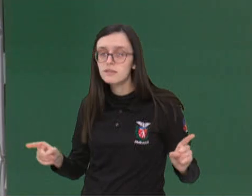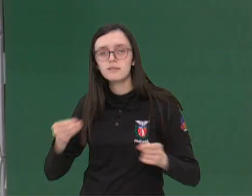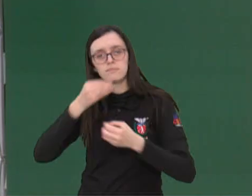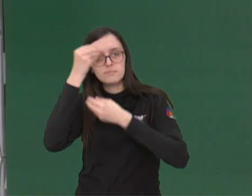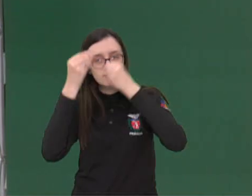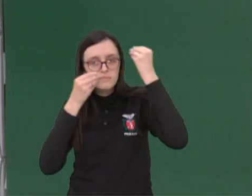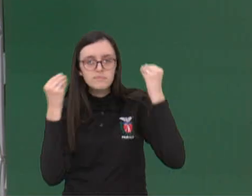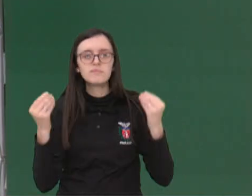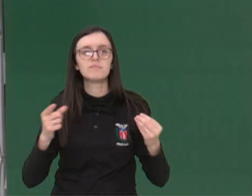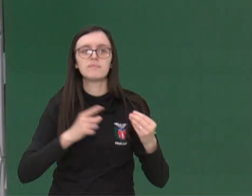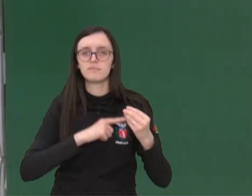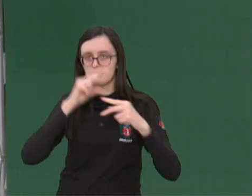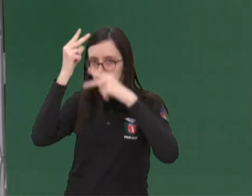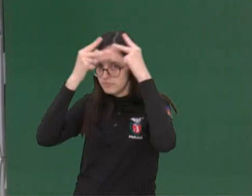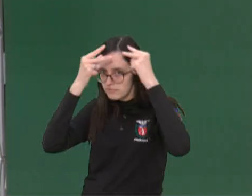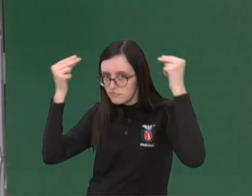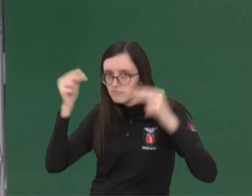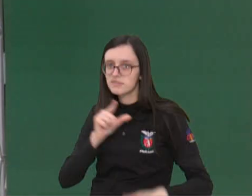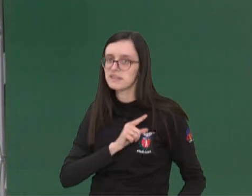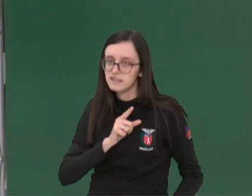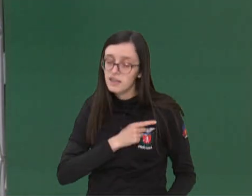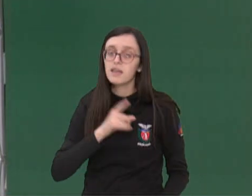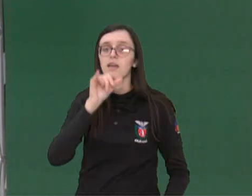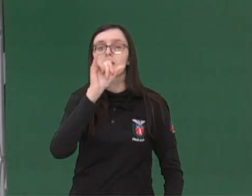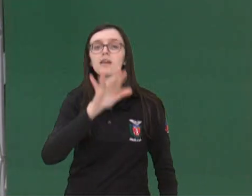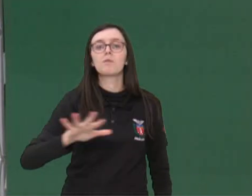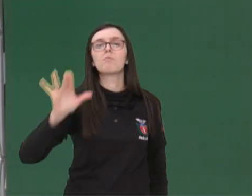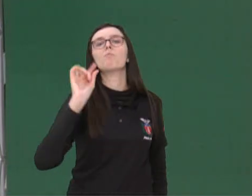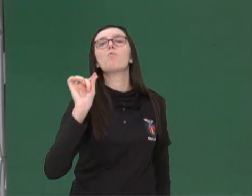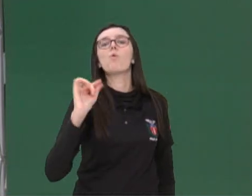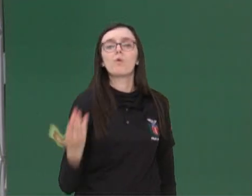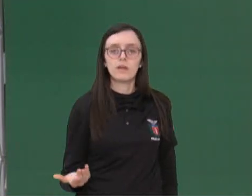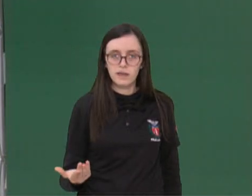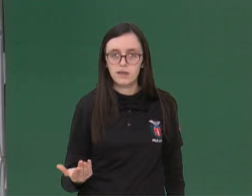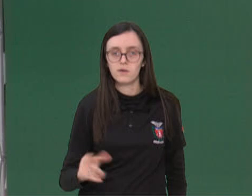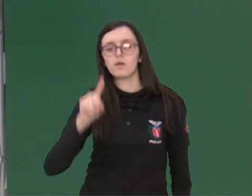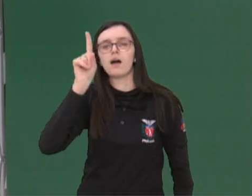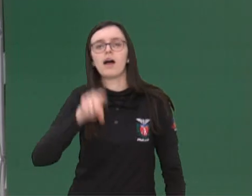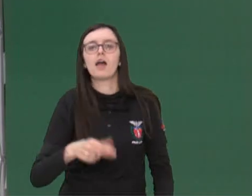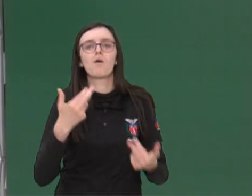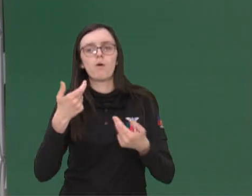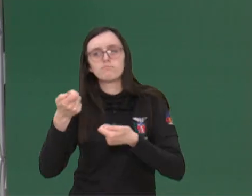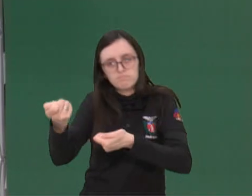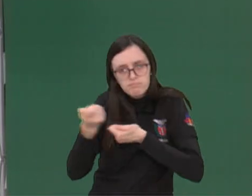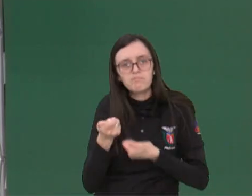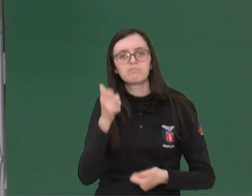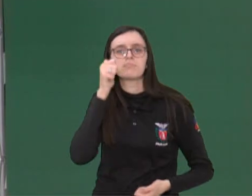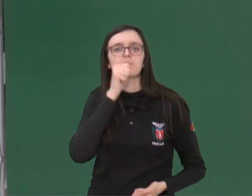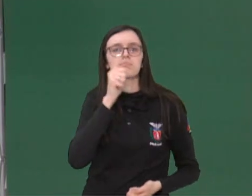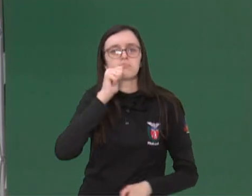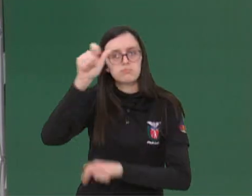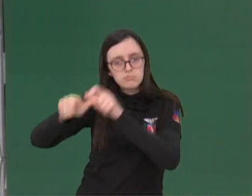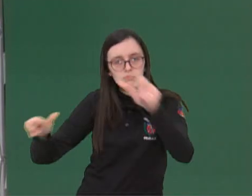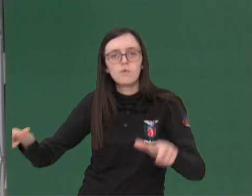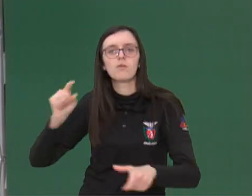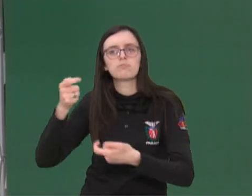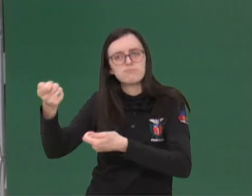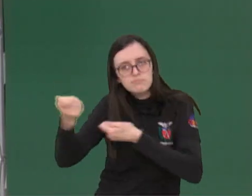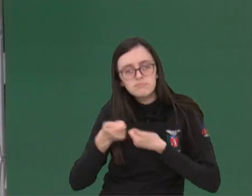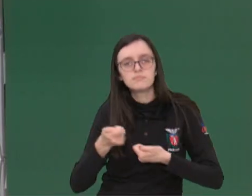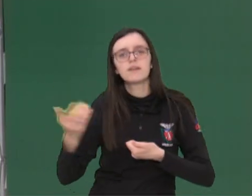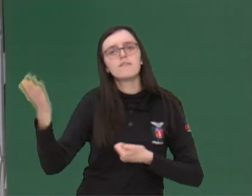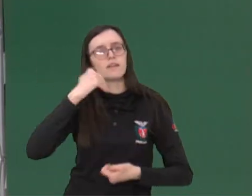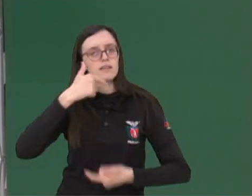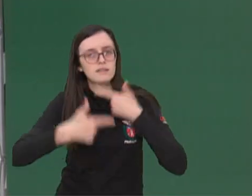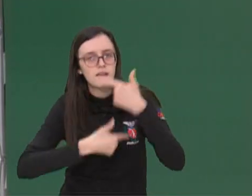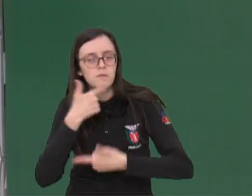maquiada, está com lenço no cabelo. Então, essa imagem que está chamando as mulheres para o mercado de